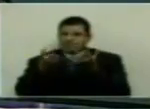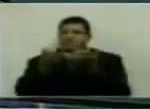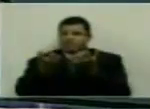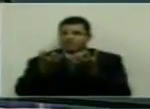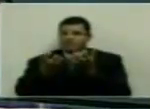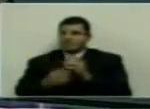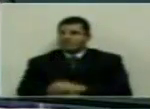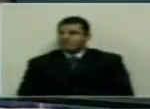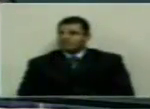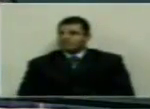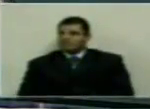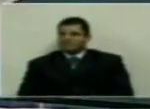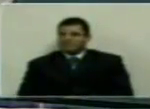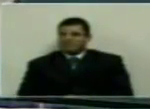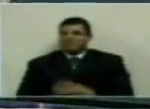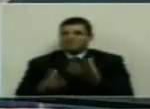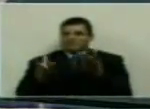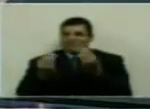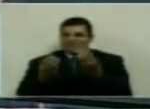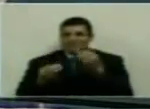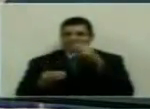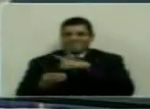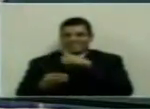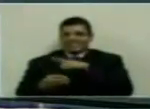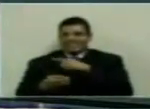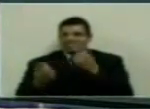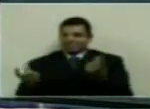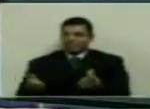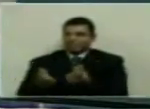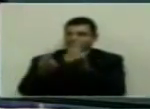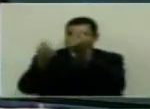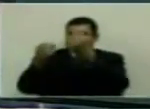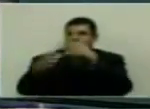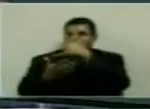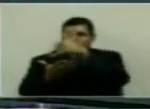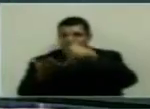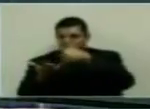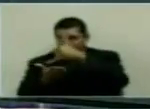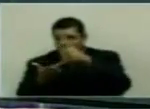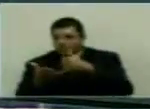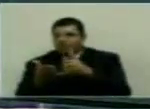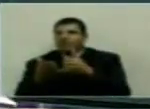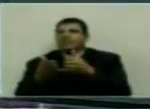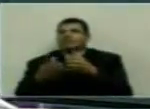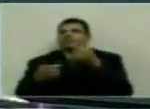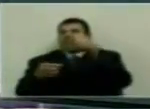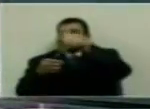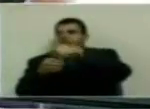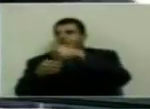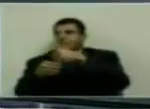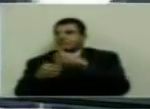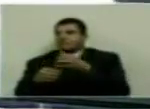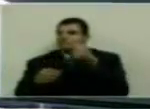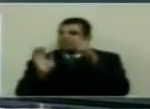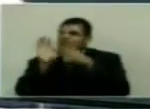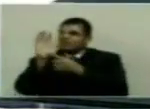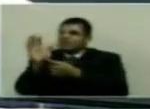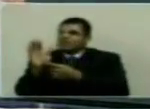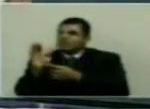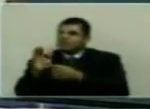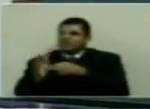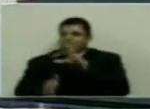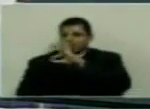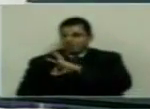deputada Conceição. Tem muita gente ganhando dinheiro com óleo diesel da Eletrobras, deputado Tony Medeiros. Está aqui, ó,